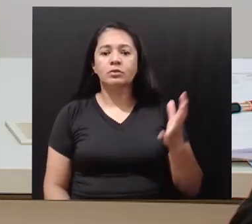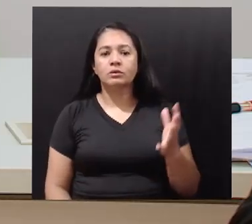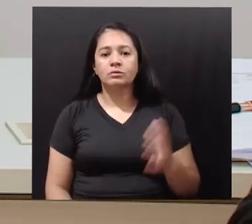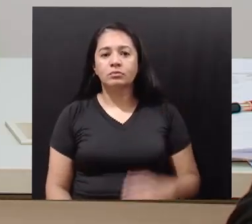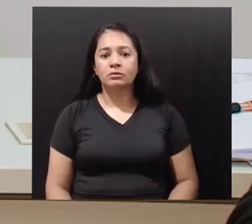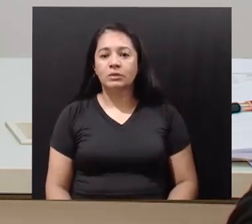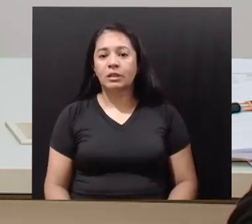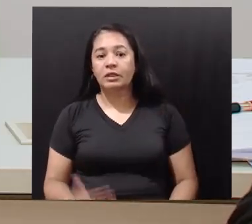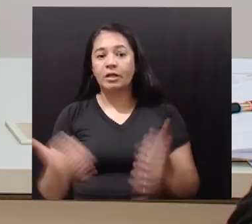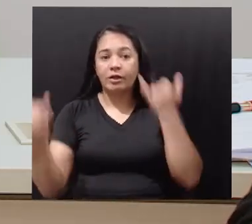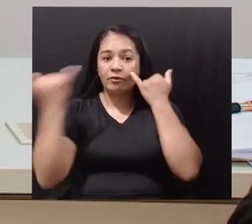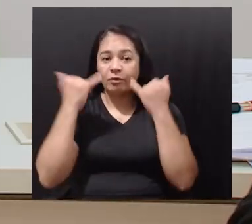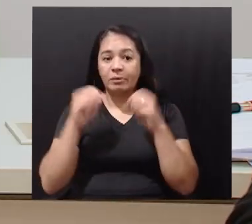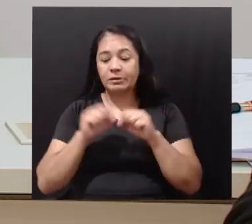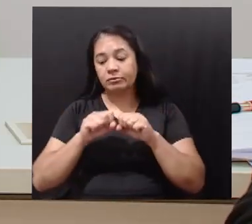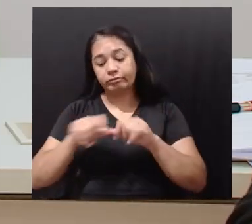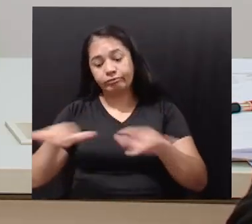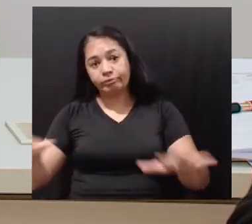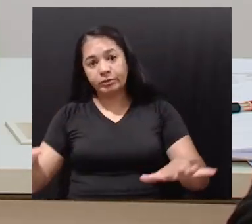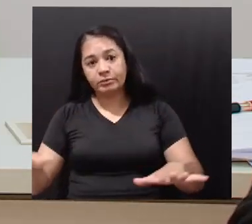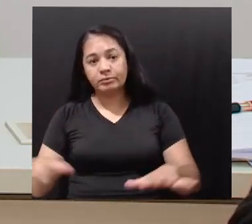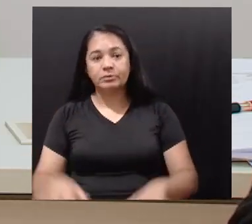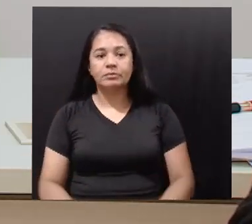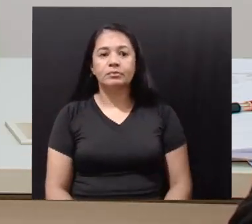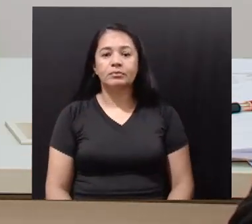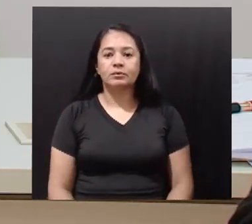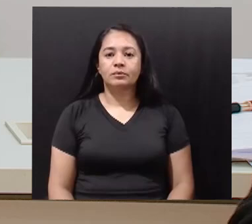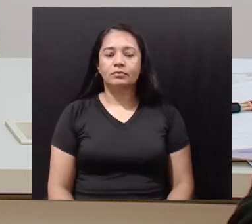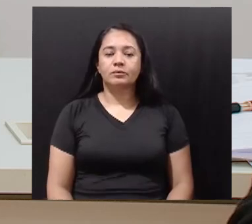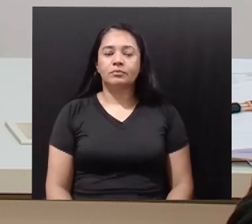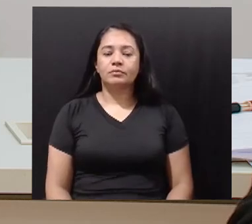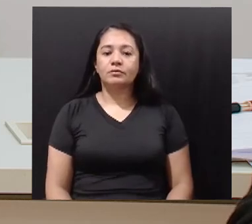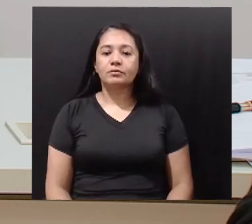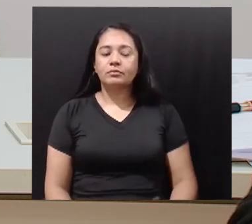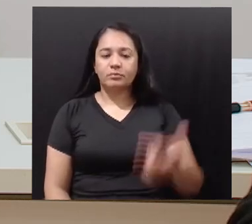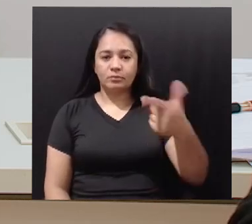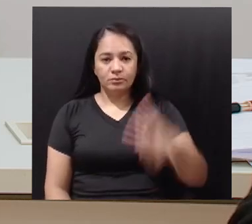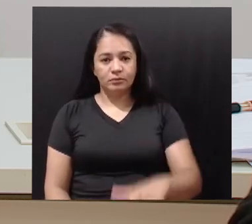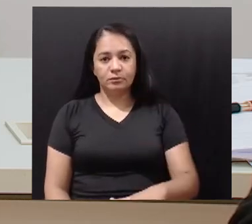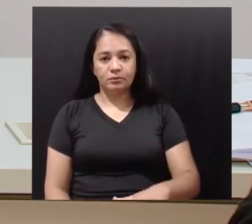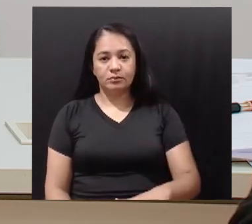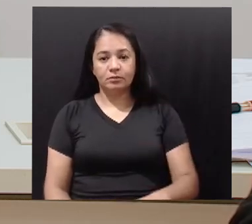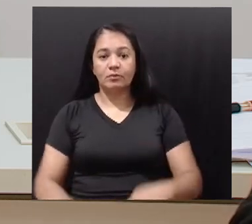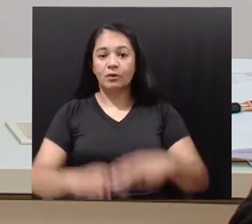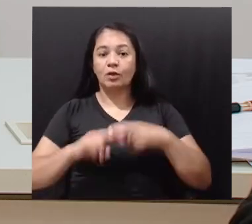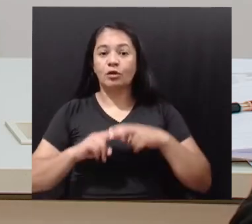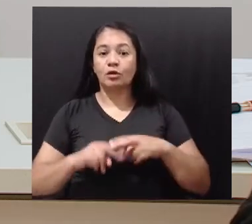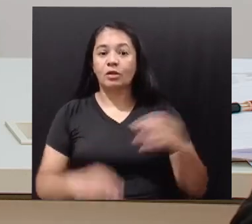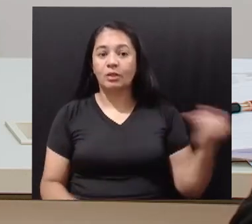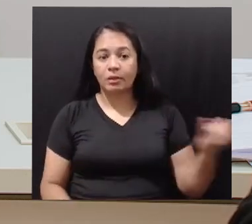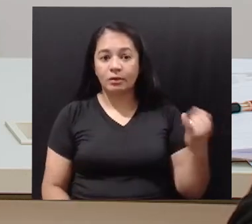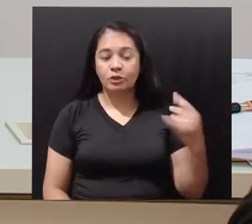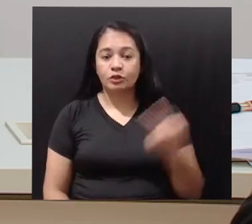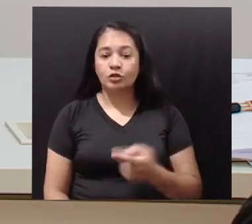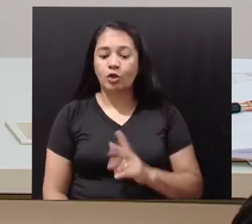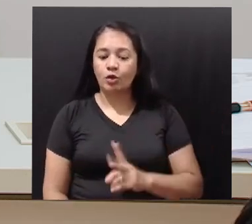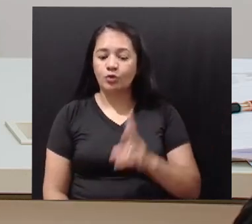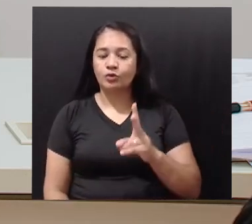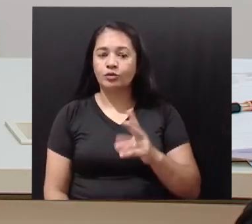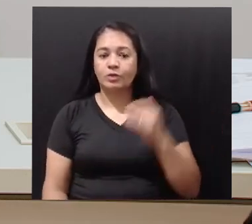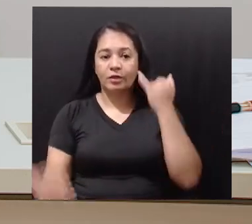dela. Então, mais um motivo da importância da gente preservar os nossos dados.